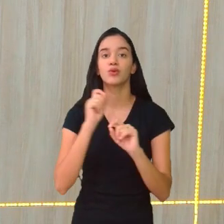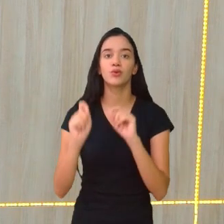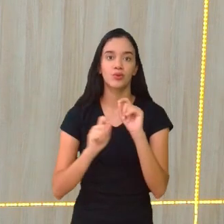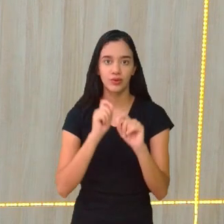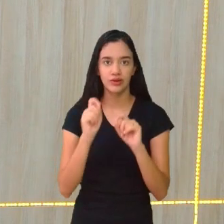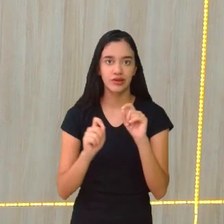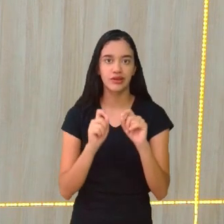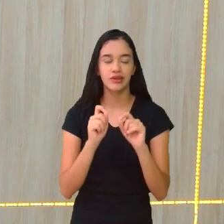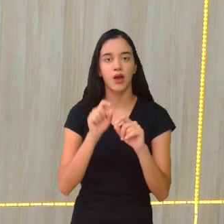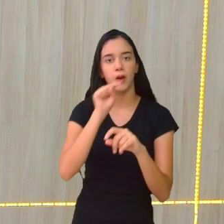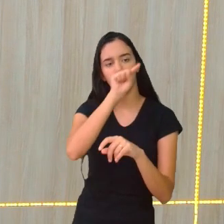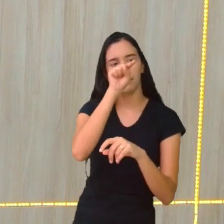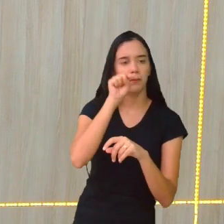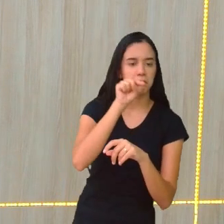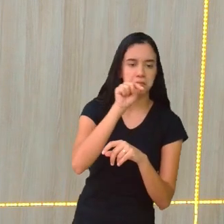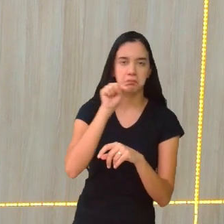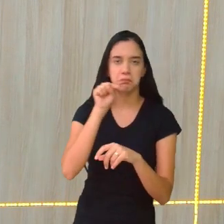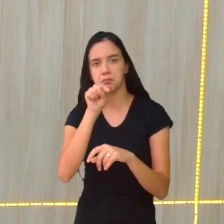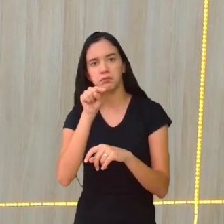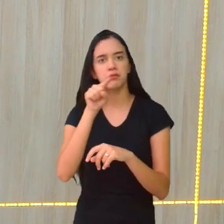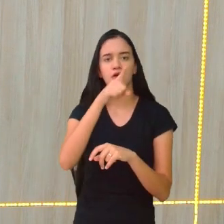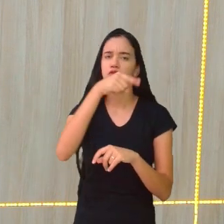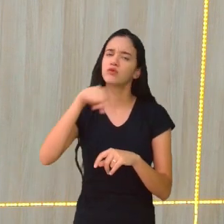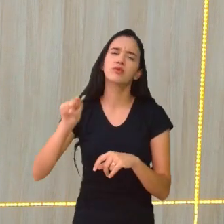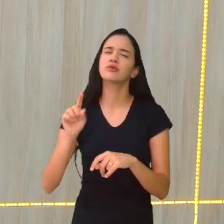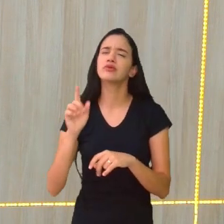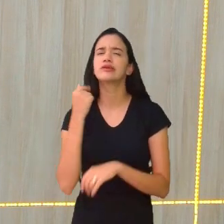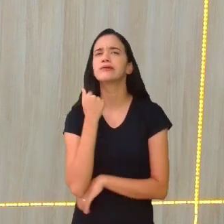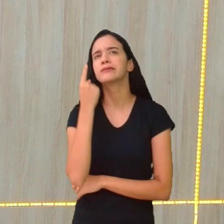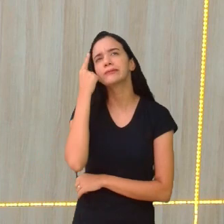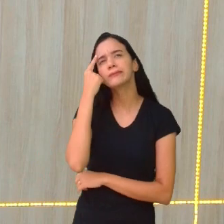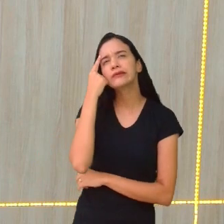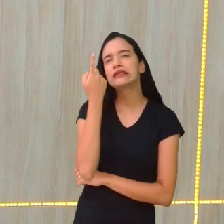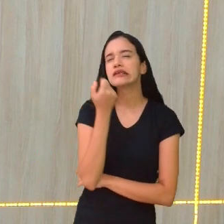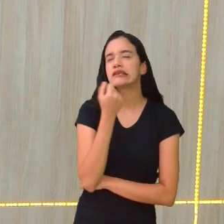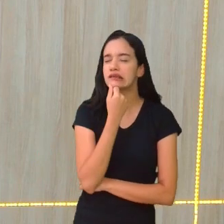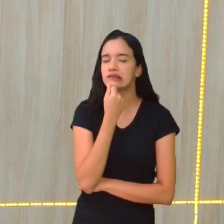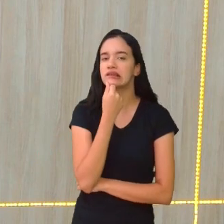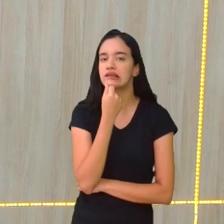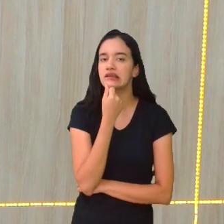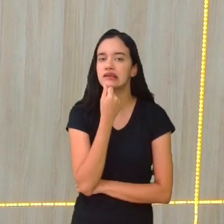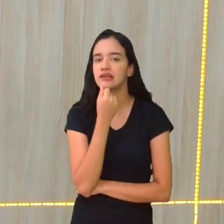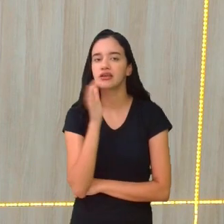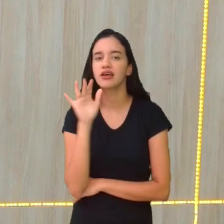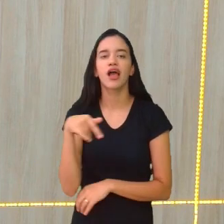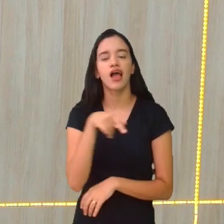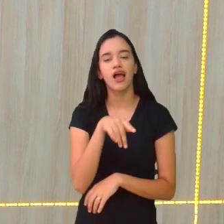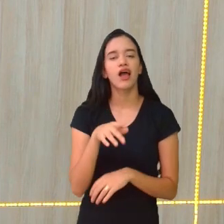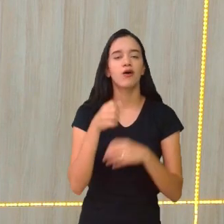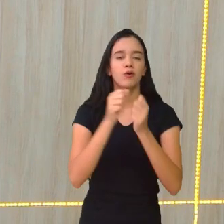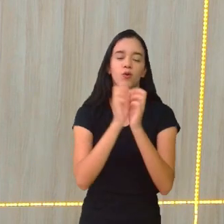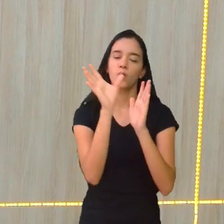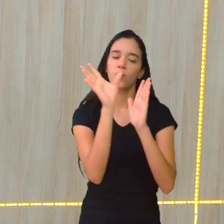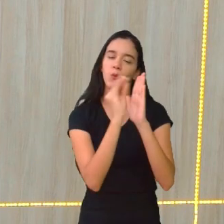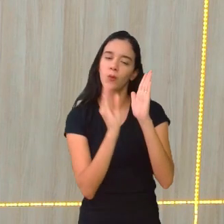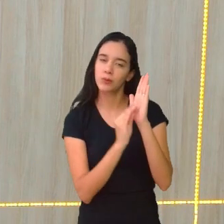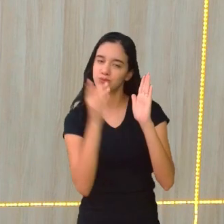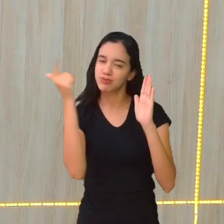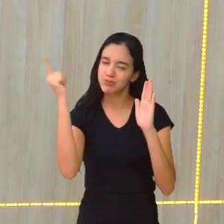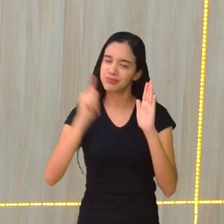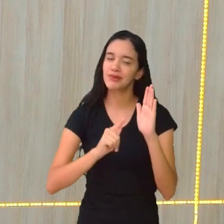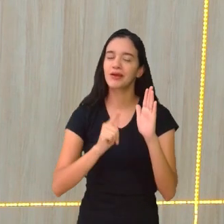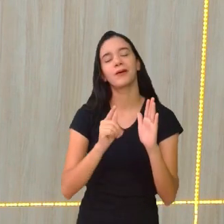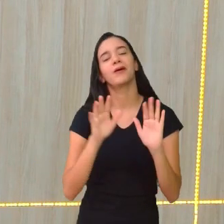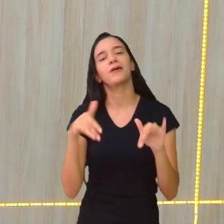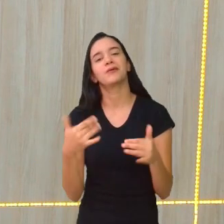e acentuação. E aí vocês devem estar aí, ixi, professora, lá vem a senhora com este conteúdo, não é?